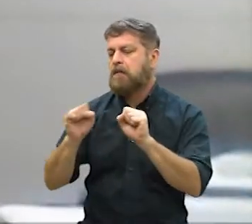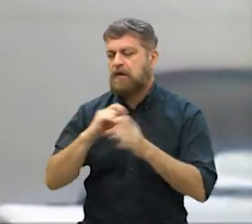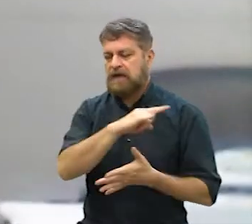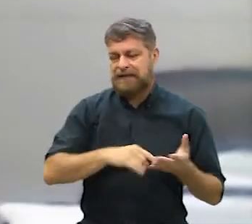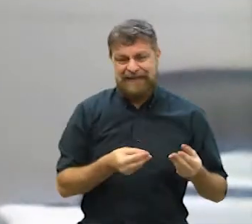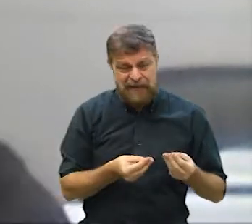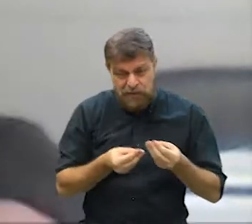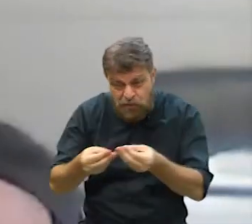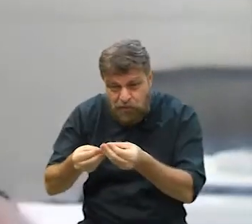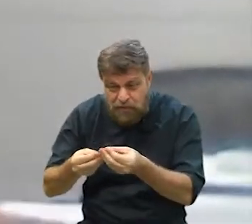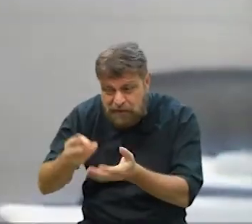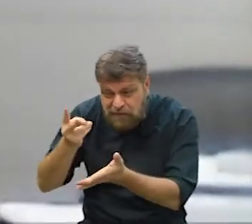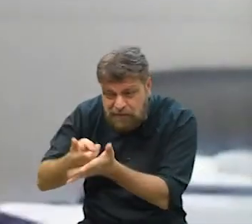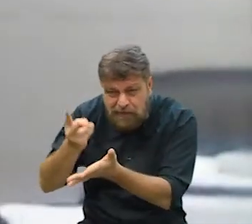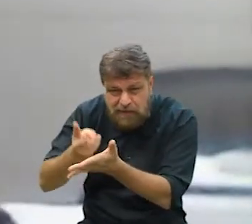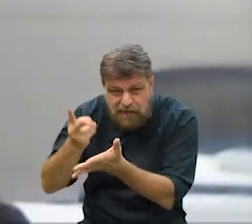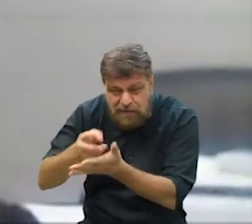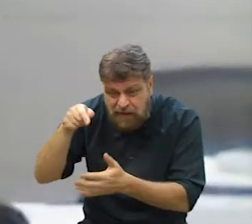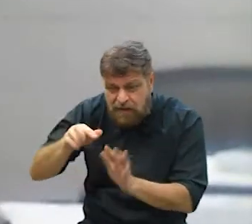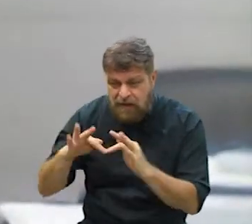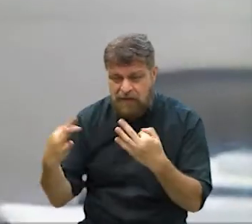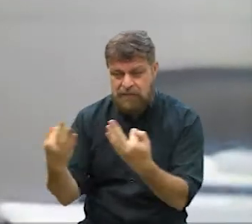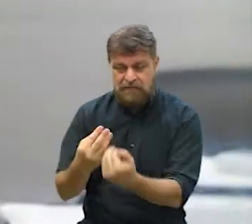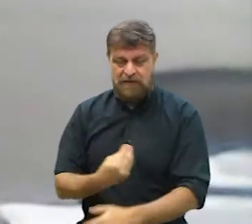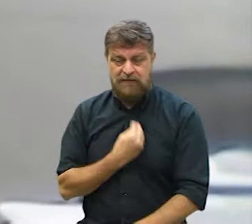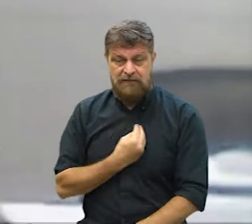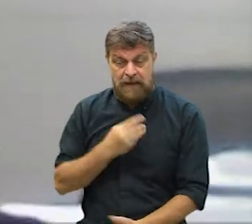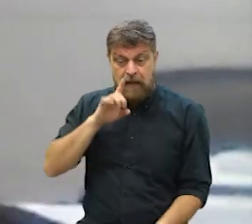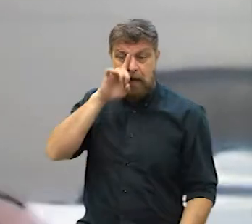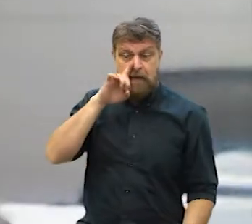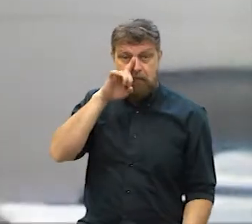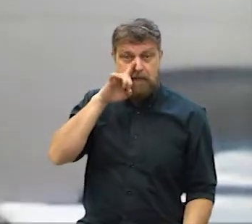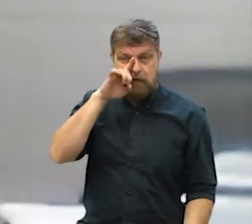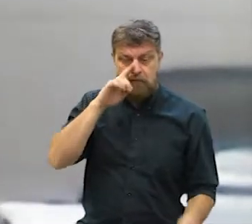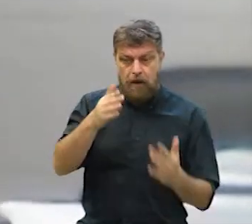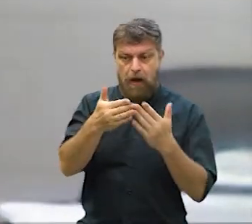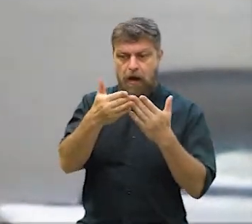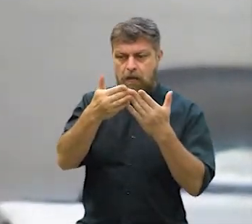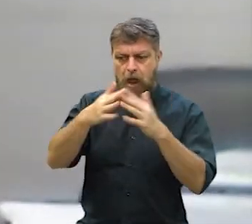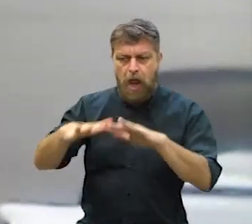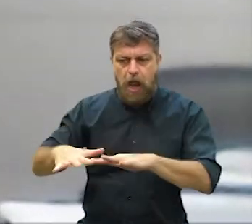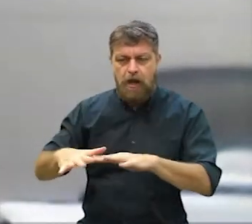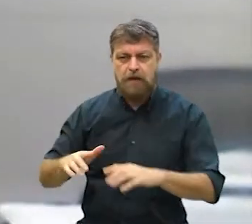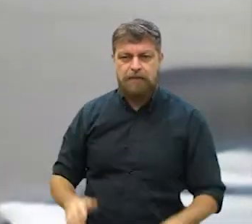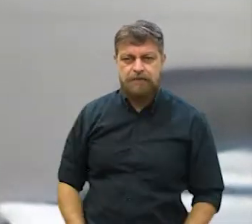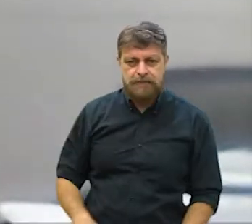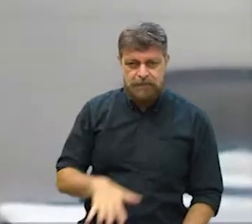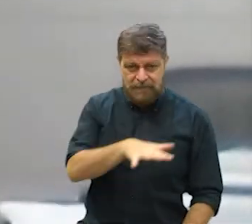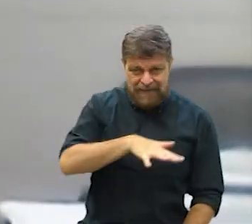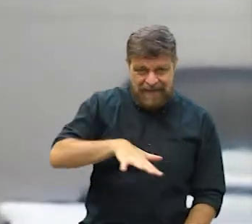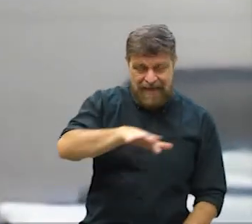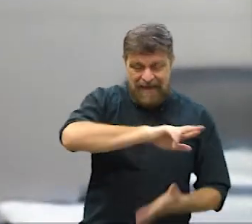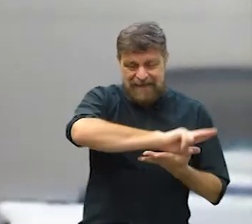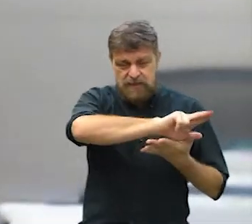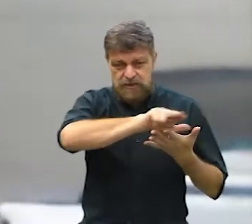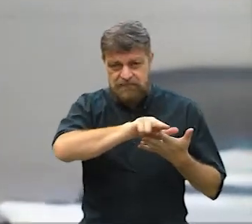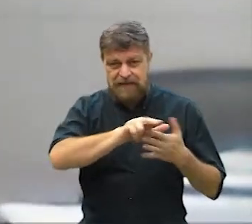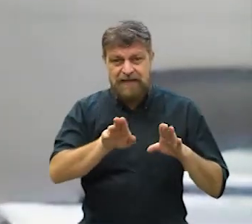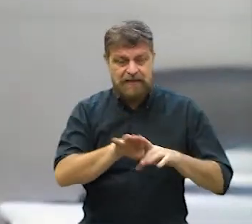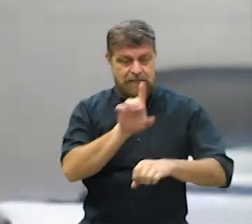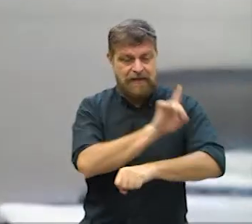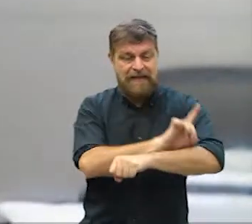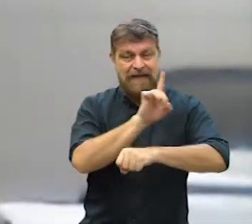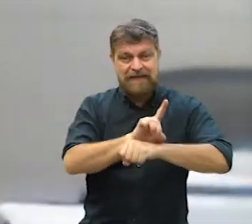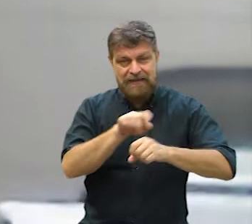como deixar que essa população fique lá em situação de risco. E quando eu estou falando poder público, são as várias